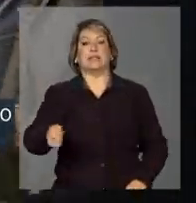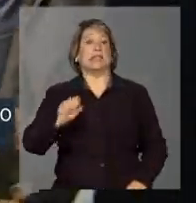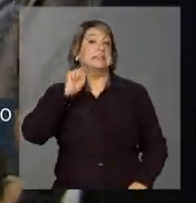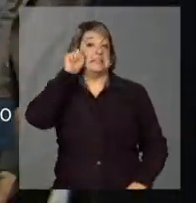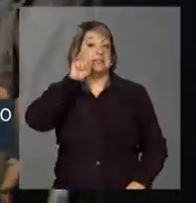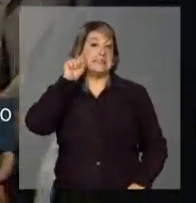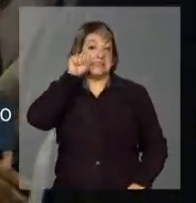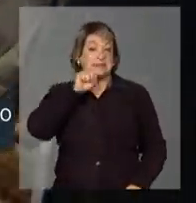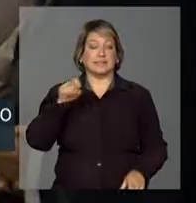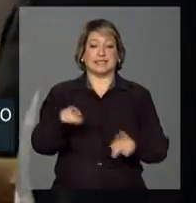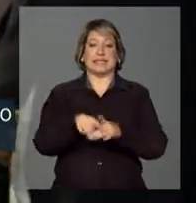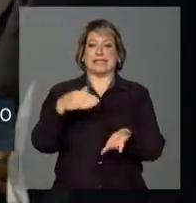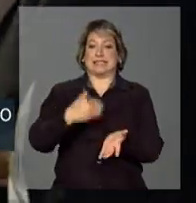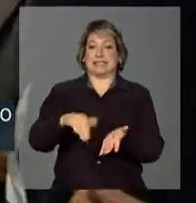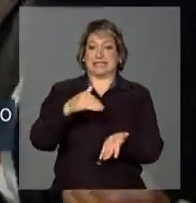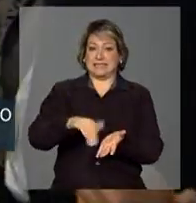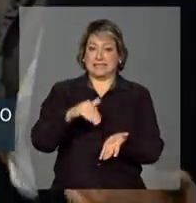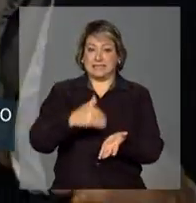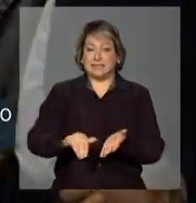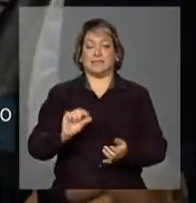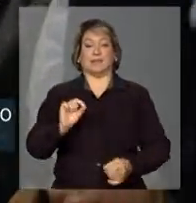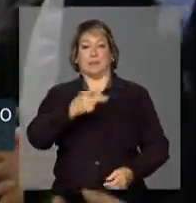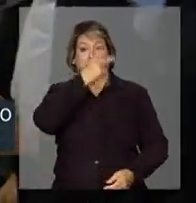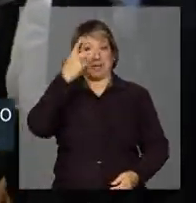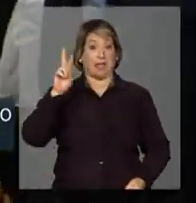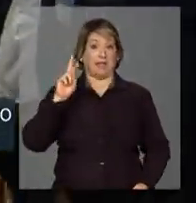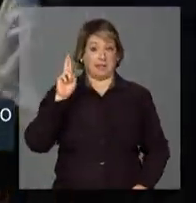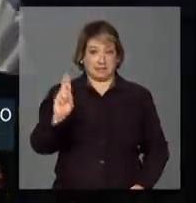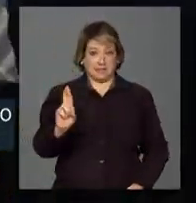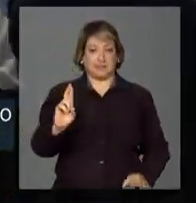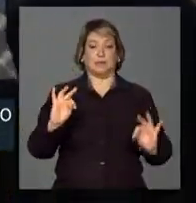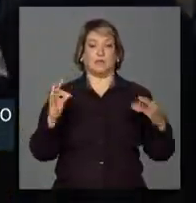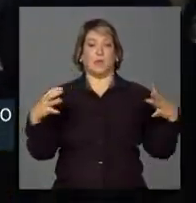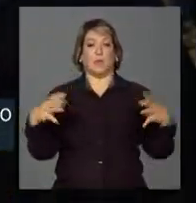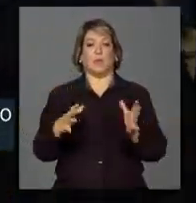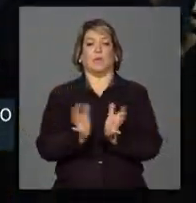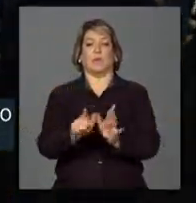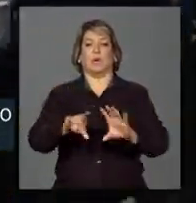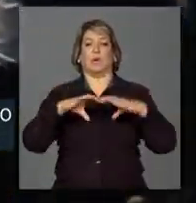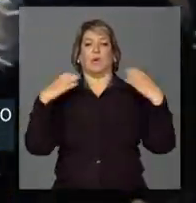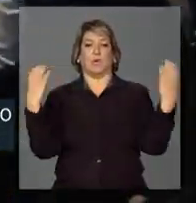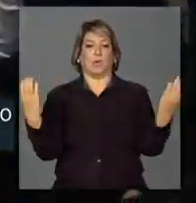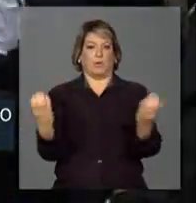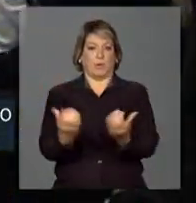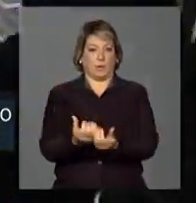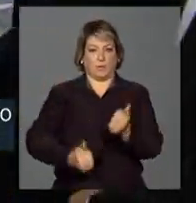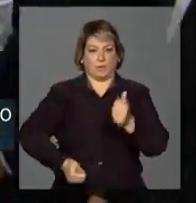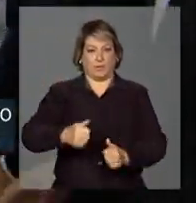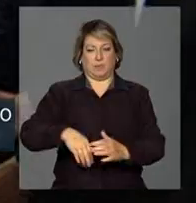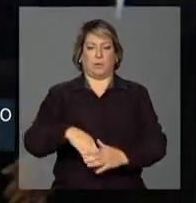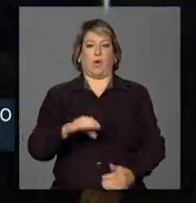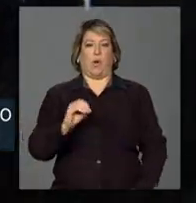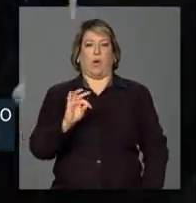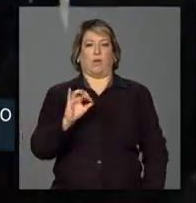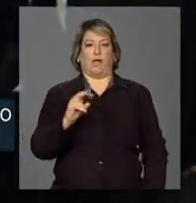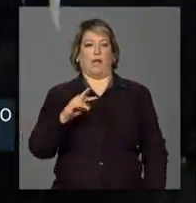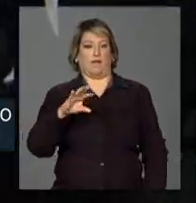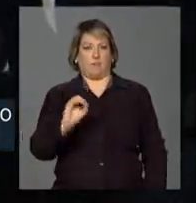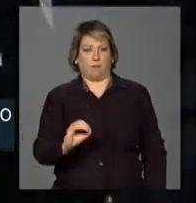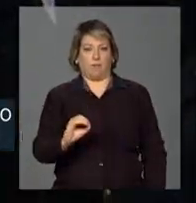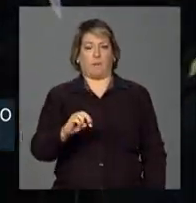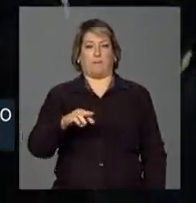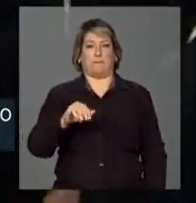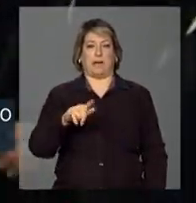senadores, secretários, responsáveis pelo Complexo Esportivo Cultural Otávio Mangabeira, que é a